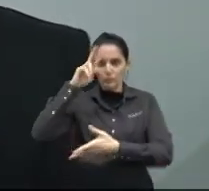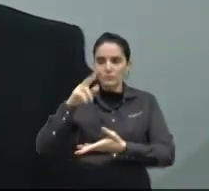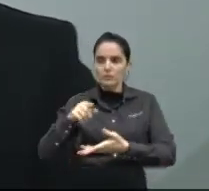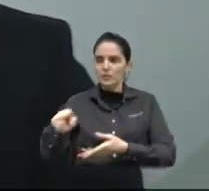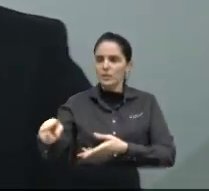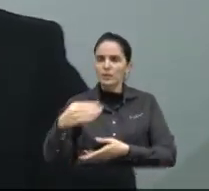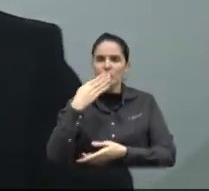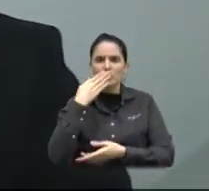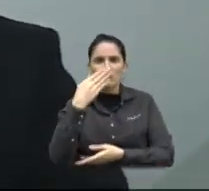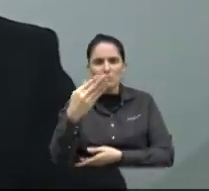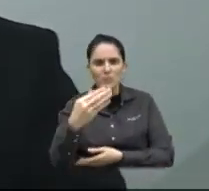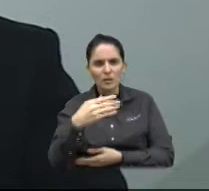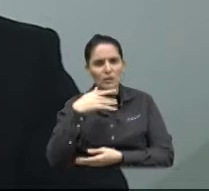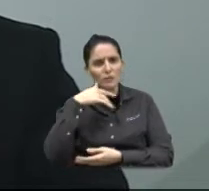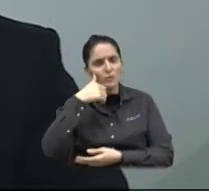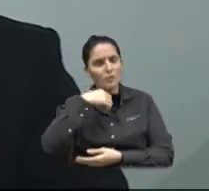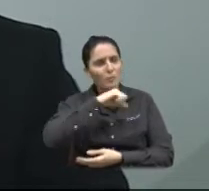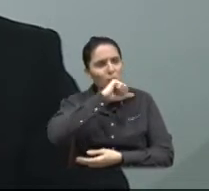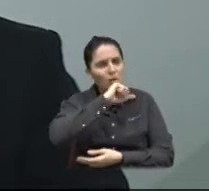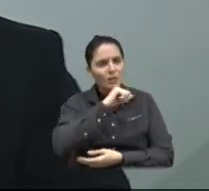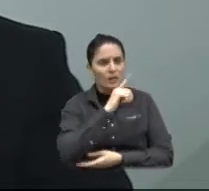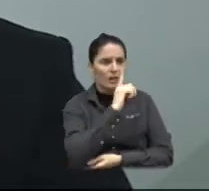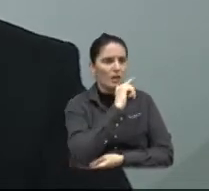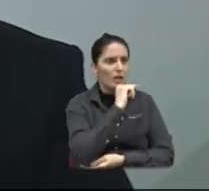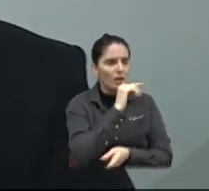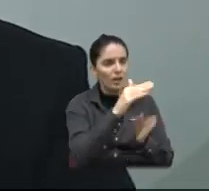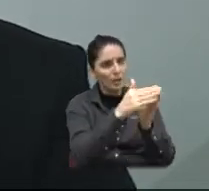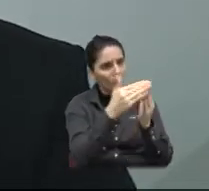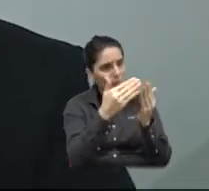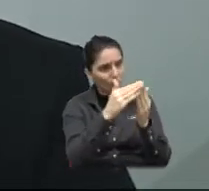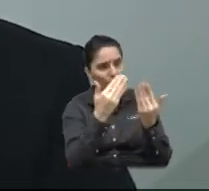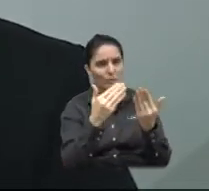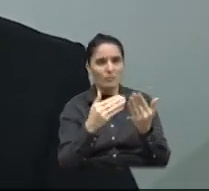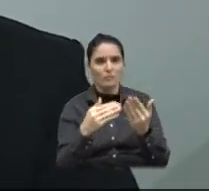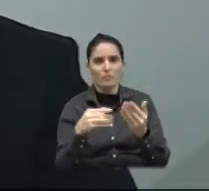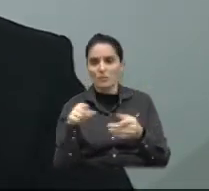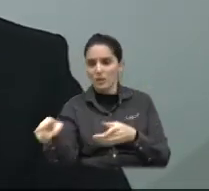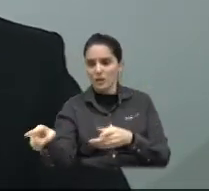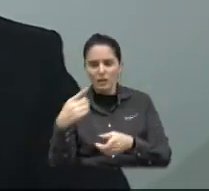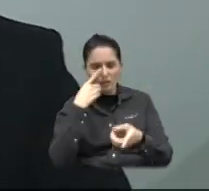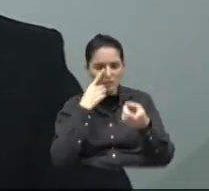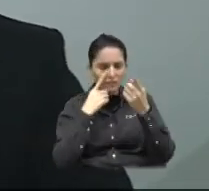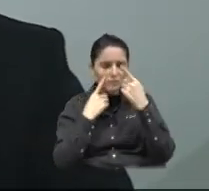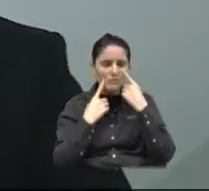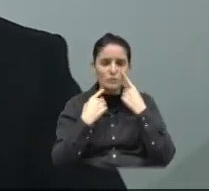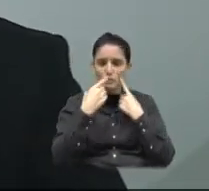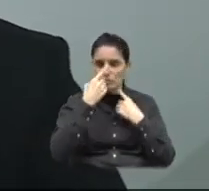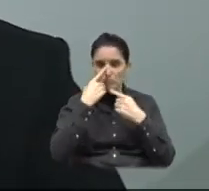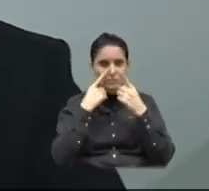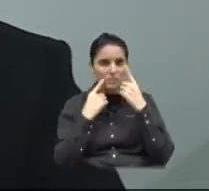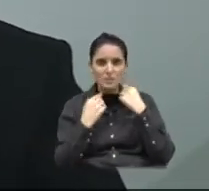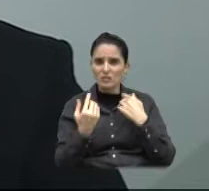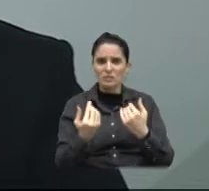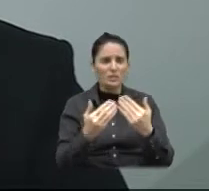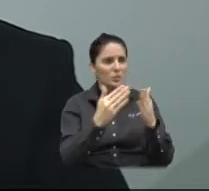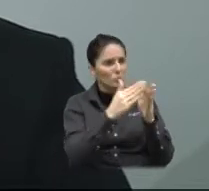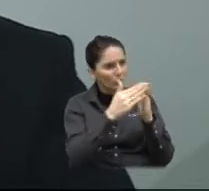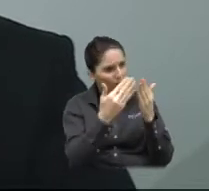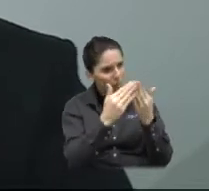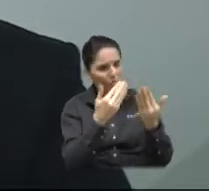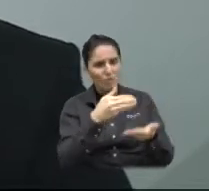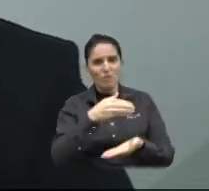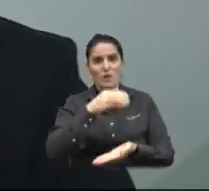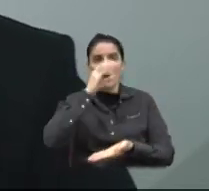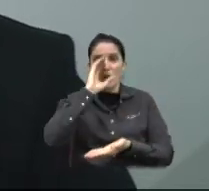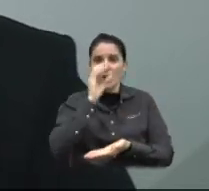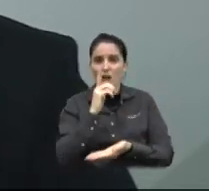olha o que a mãe fala que ela estava chorando já lágrima sangue o que lhe dá mãe me dar um copo de água